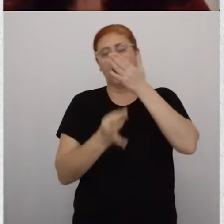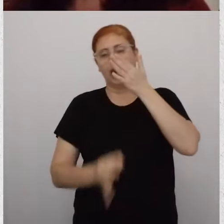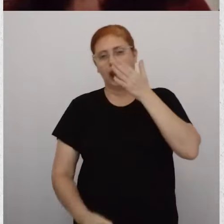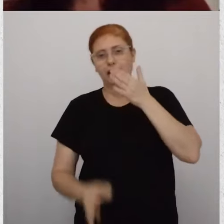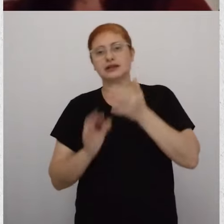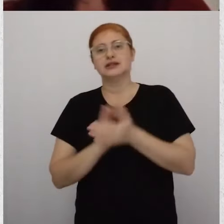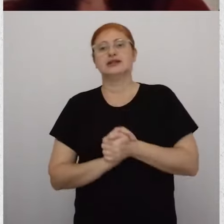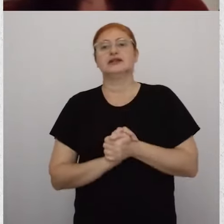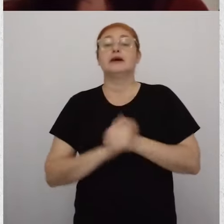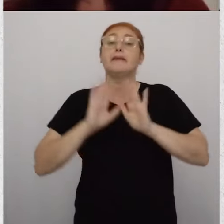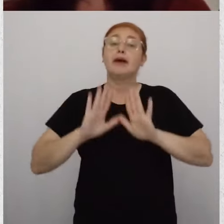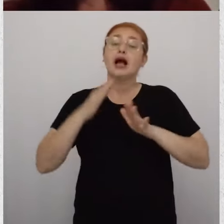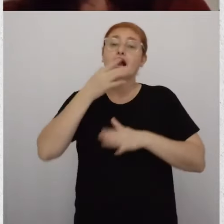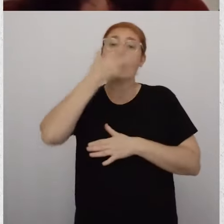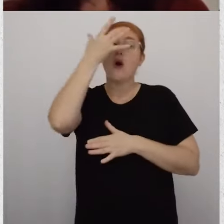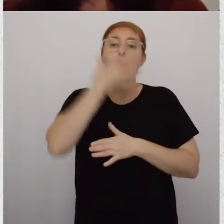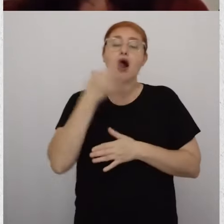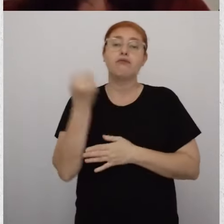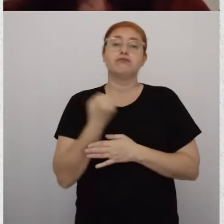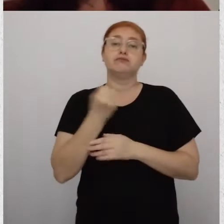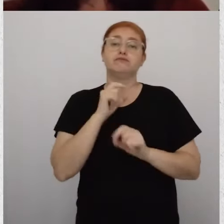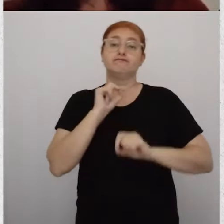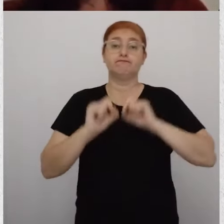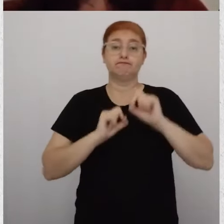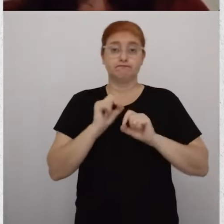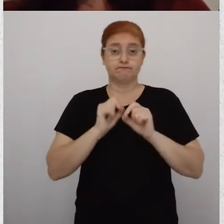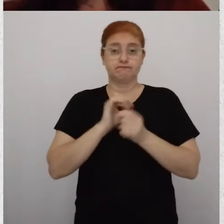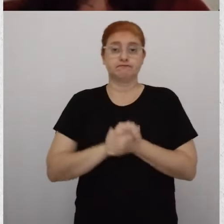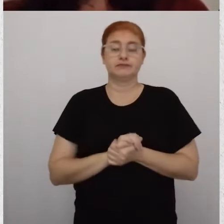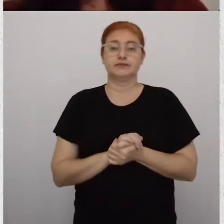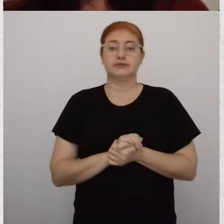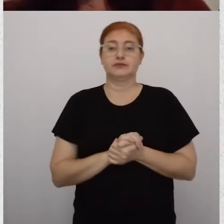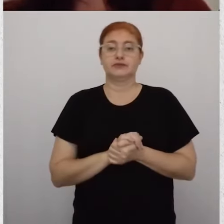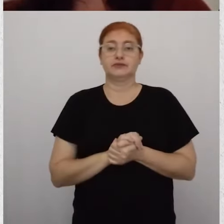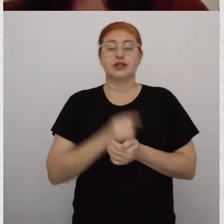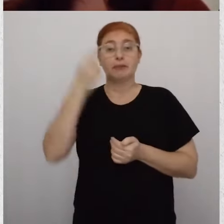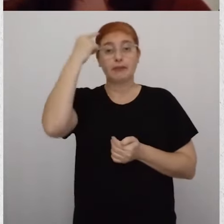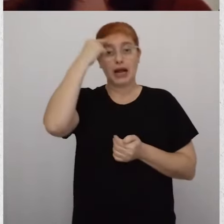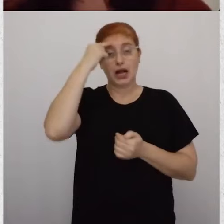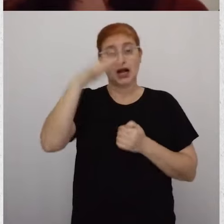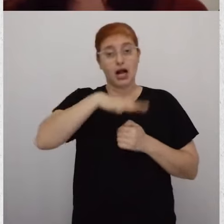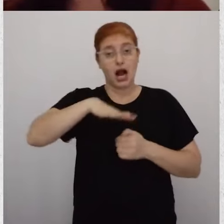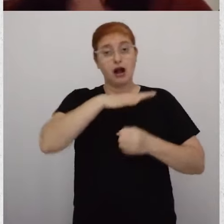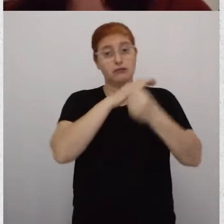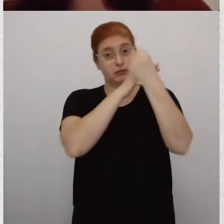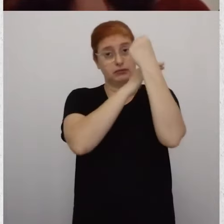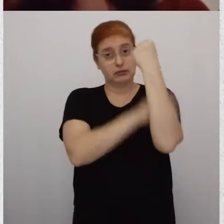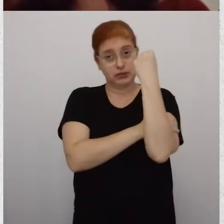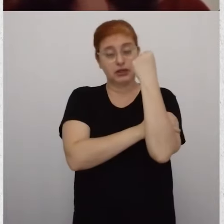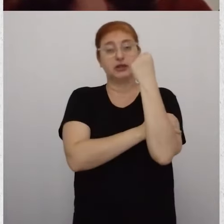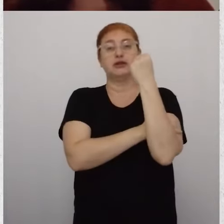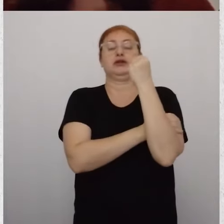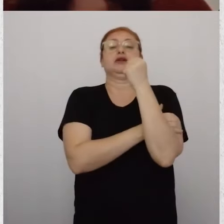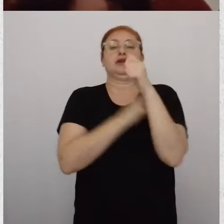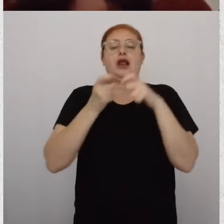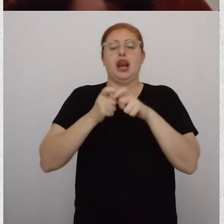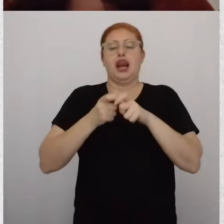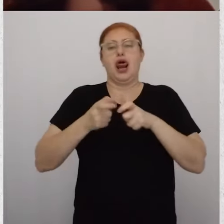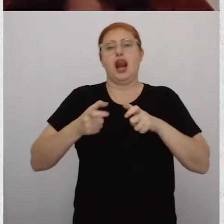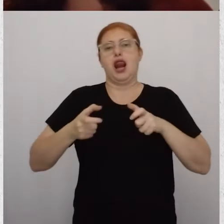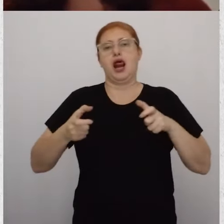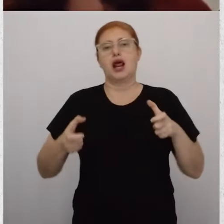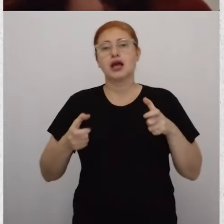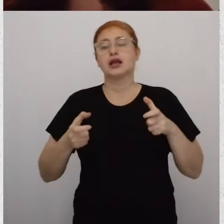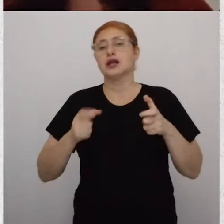tanto. Eu acho que tem uma coisa importante, é que pensar o campo feminista a partir desse alargamento